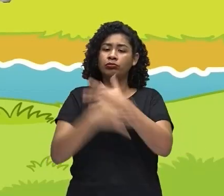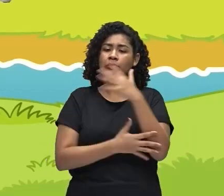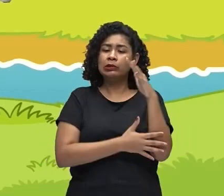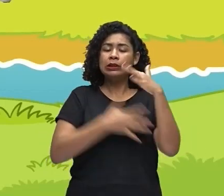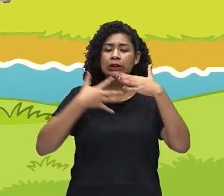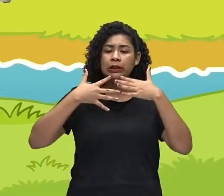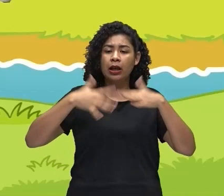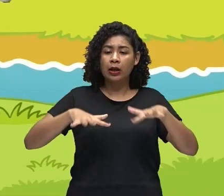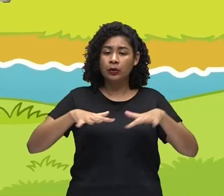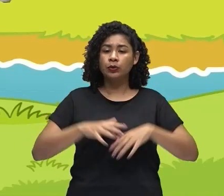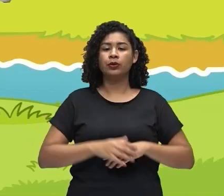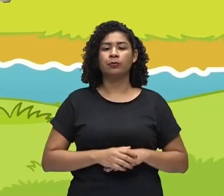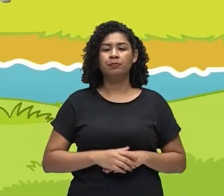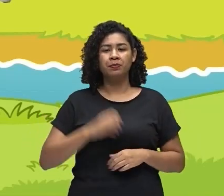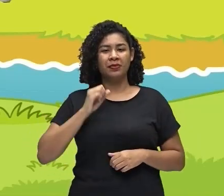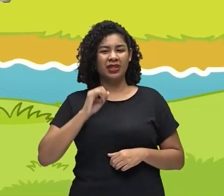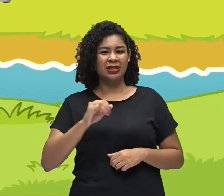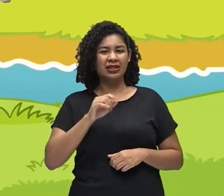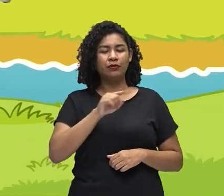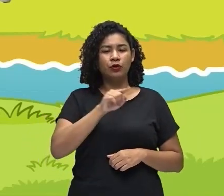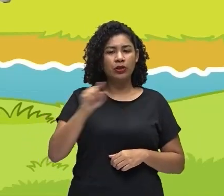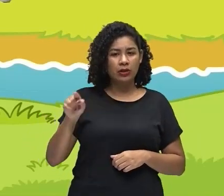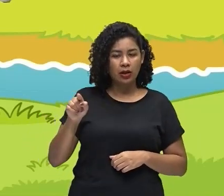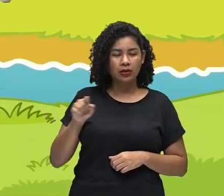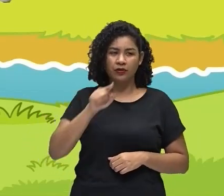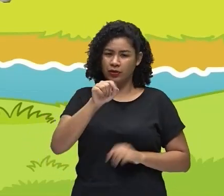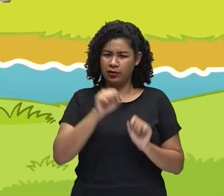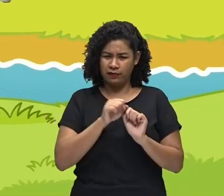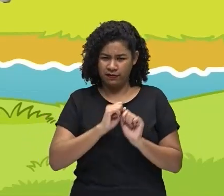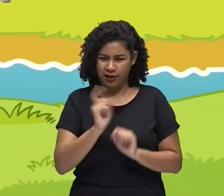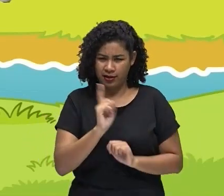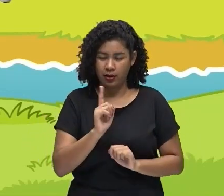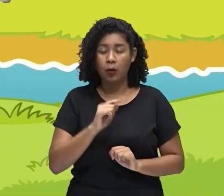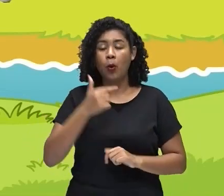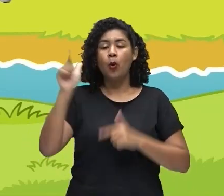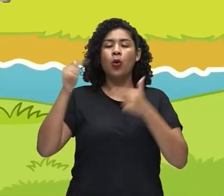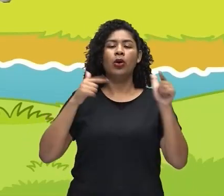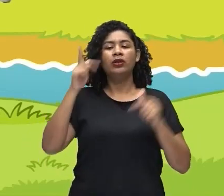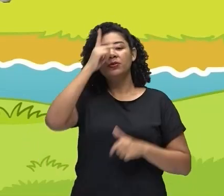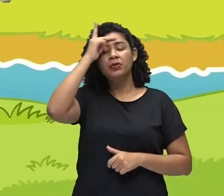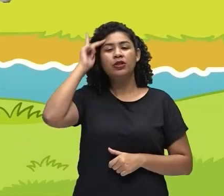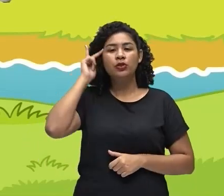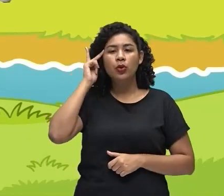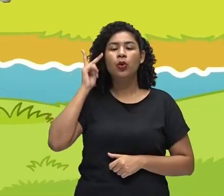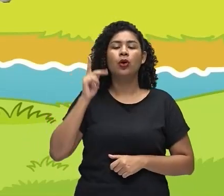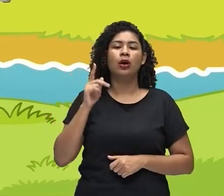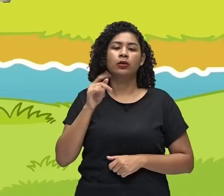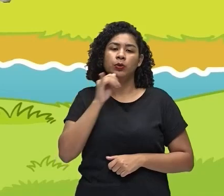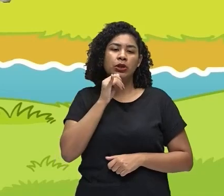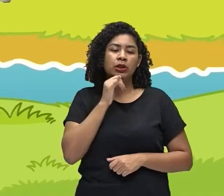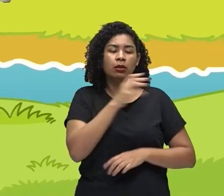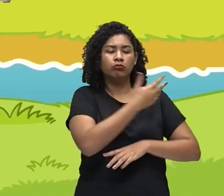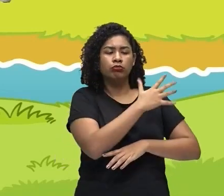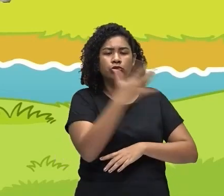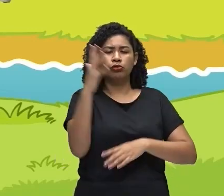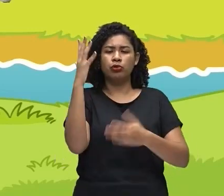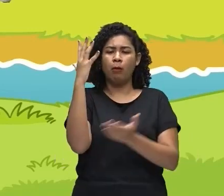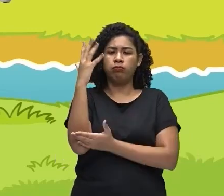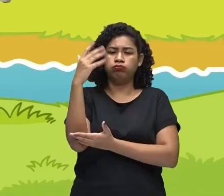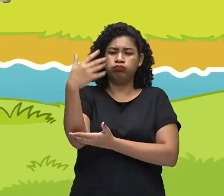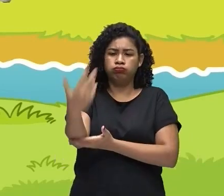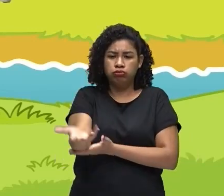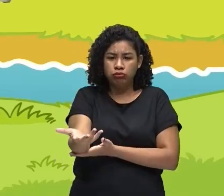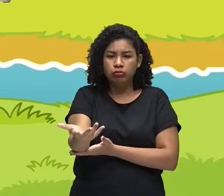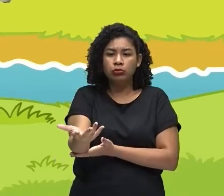você faz algum tipo, né? Você não faz isso. As pessoas fazem ali algum tipo de desmatamento, né? Retira